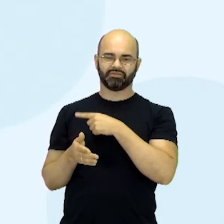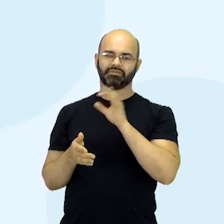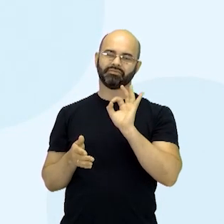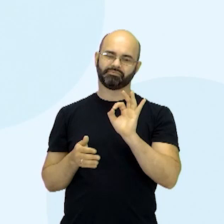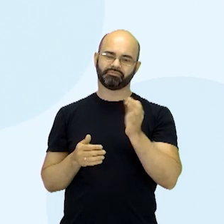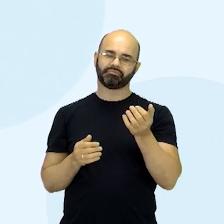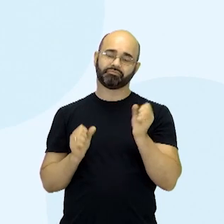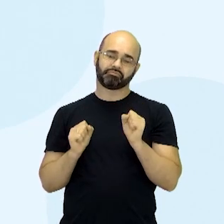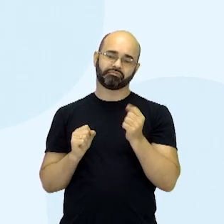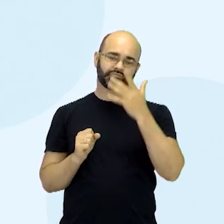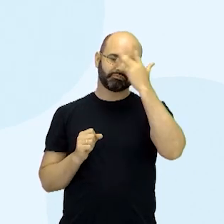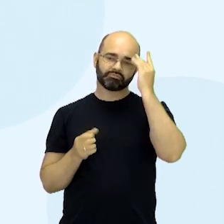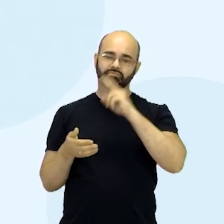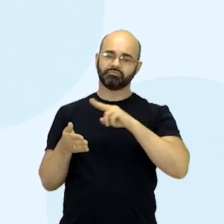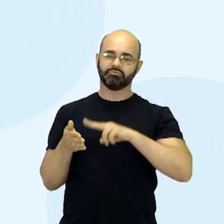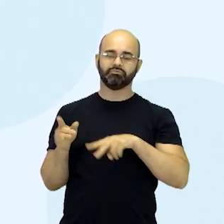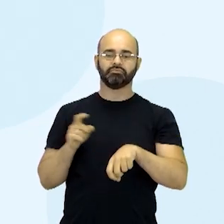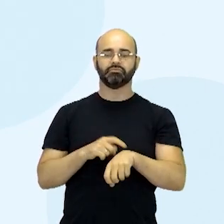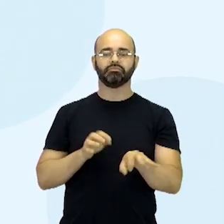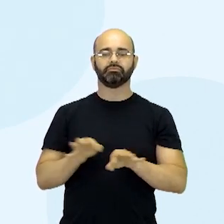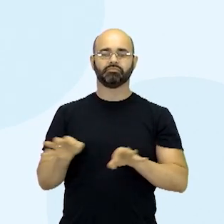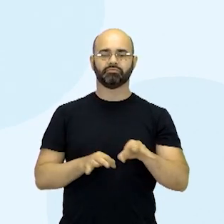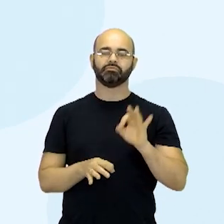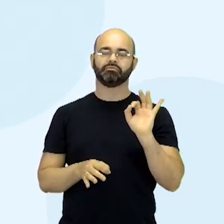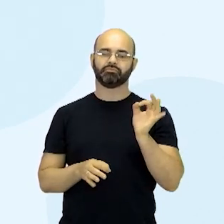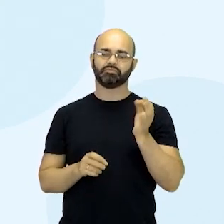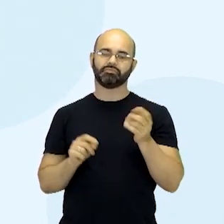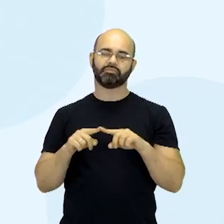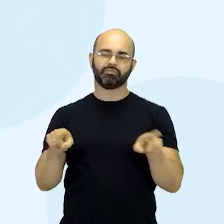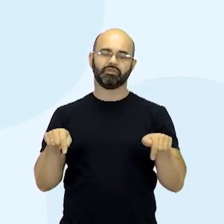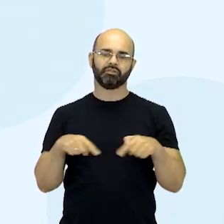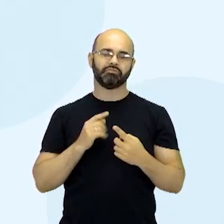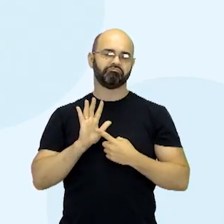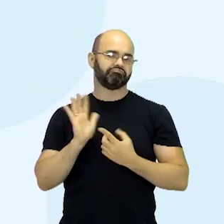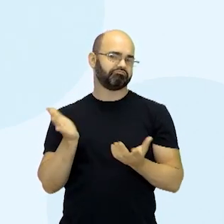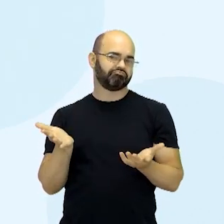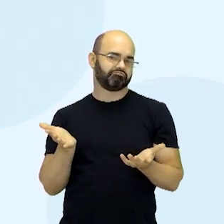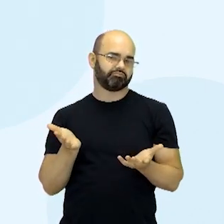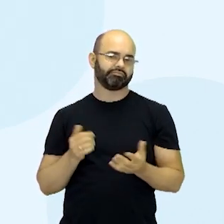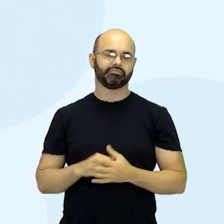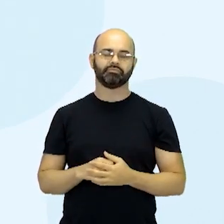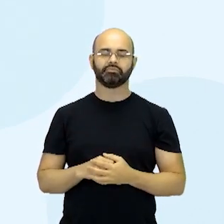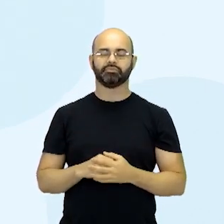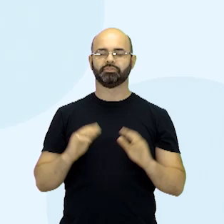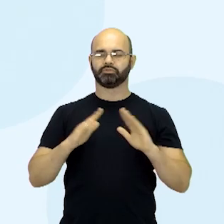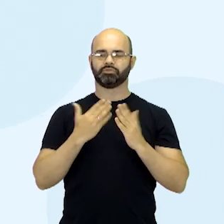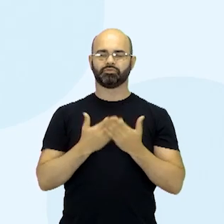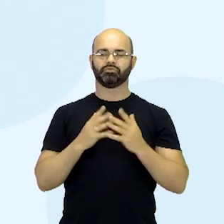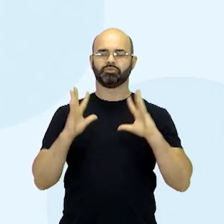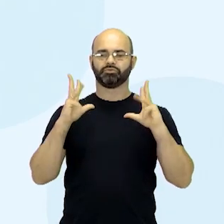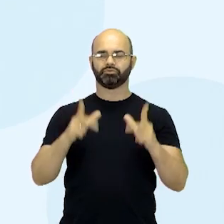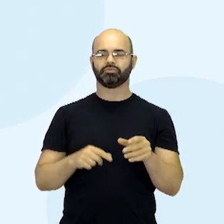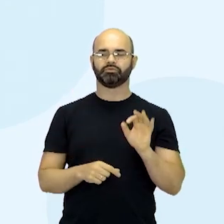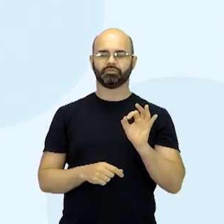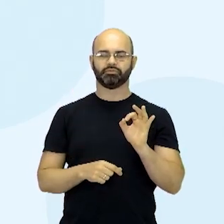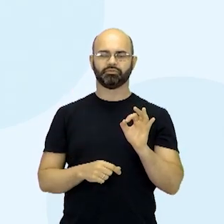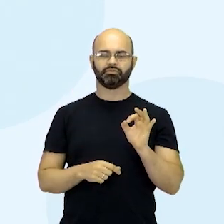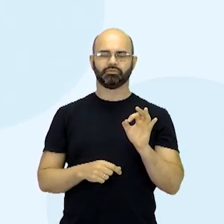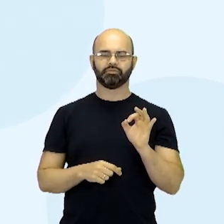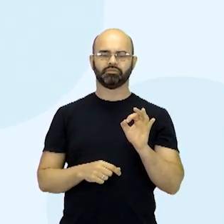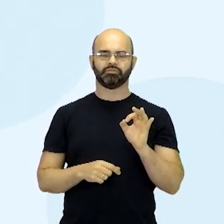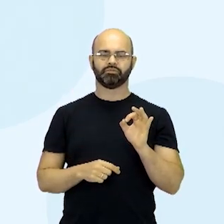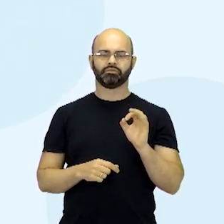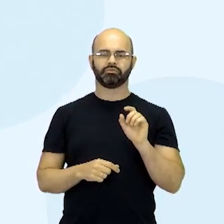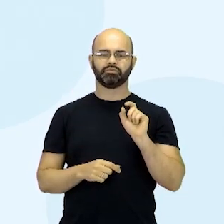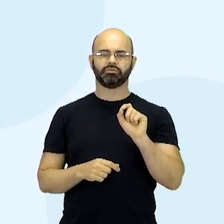um momento para que seja feita essa leitura, né? A leitura para a sala, a apresentação, não tem, não, para a escola de modo geral. Como é o nome daquele Padlet? Como é